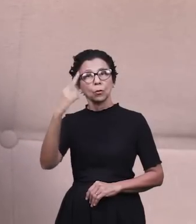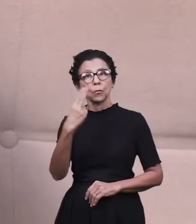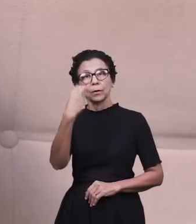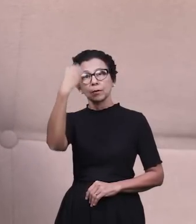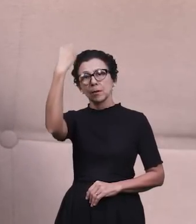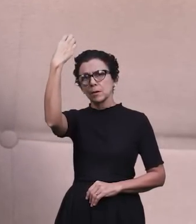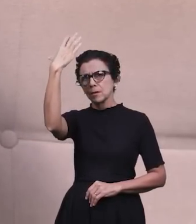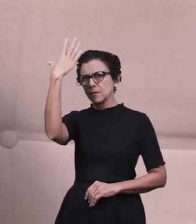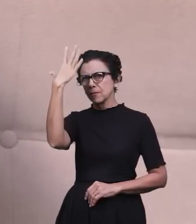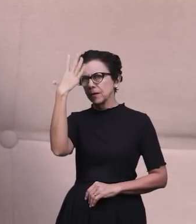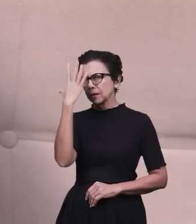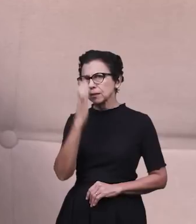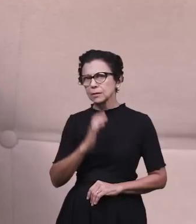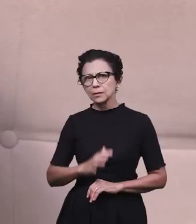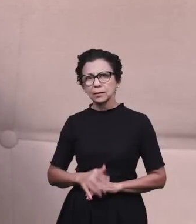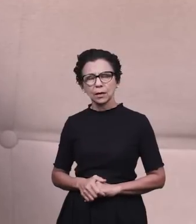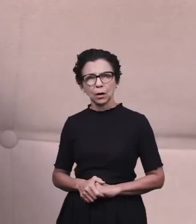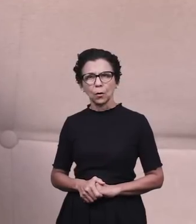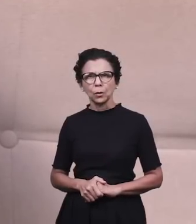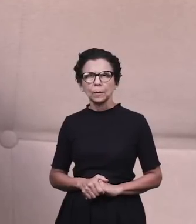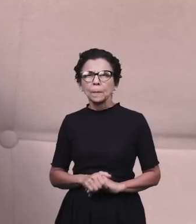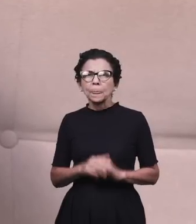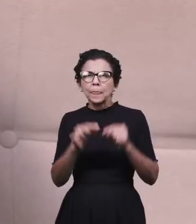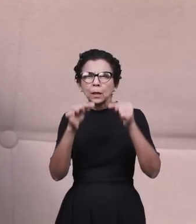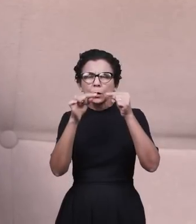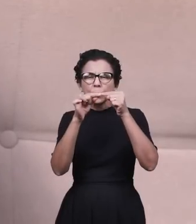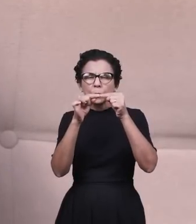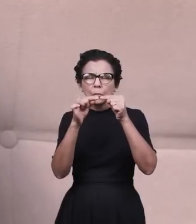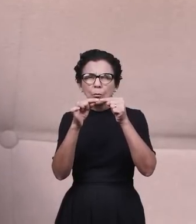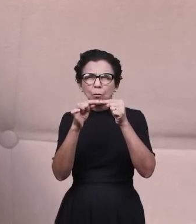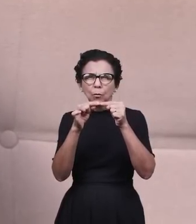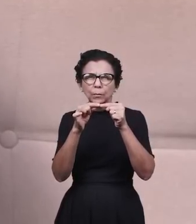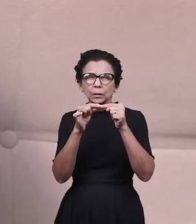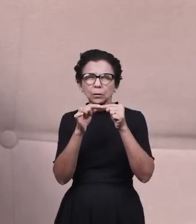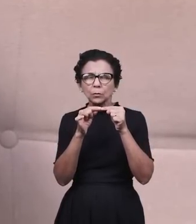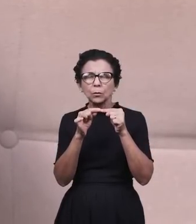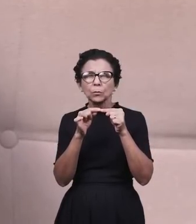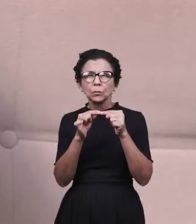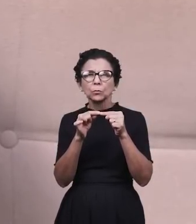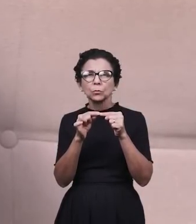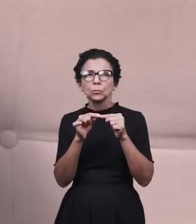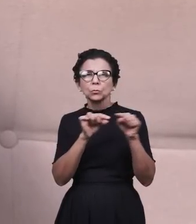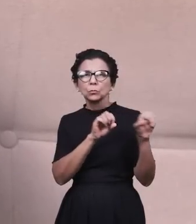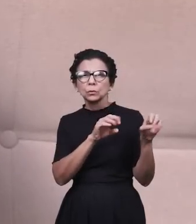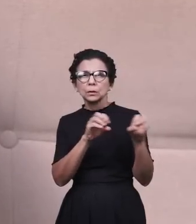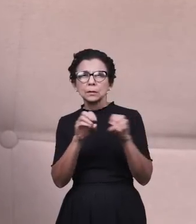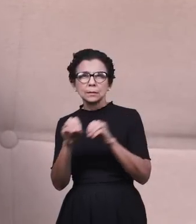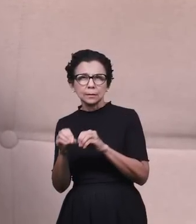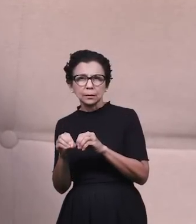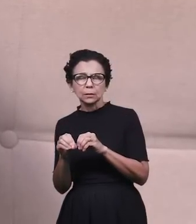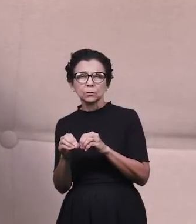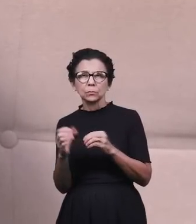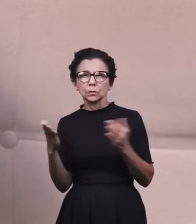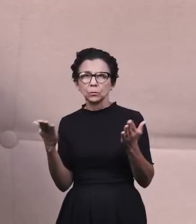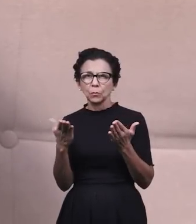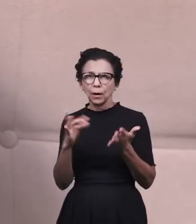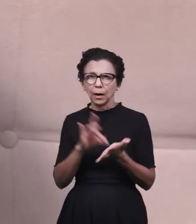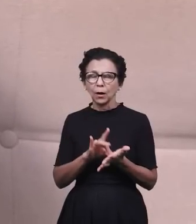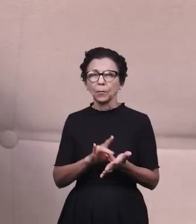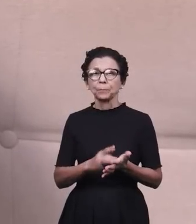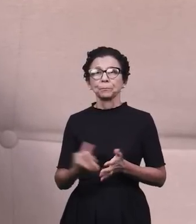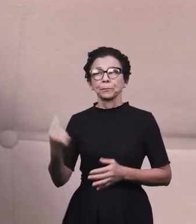linha, afinado com o que temos falado nesta ocasião, porque vemos que a igreja primitiva, né, a